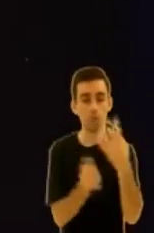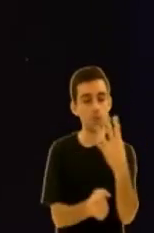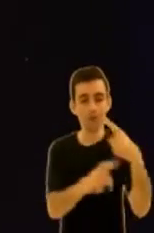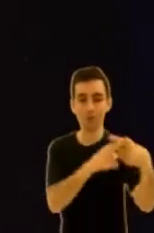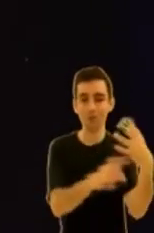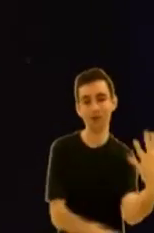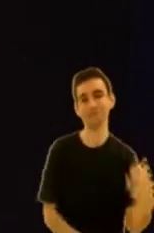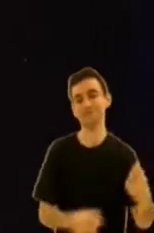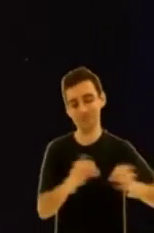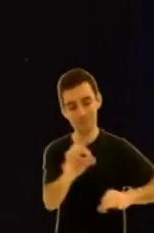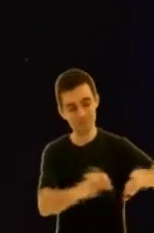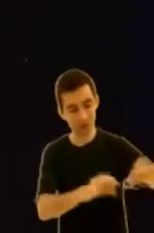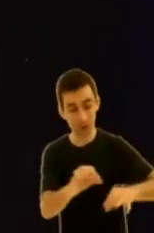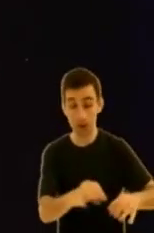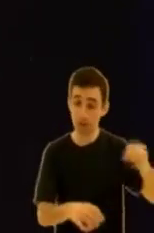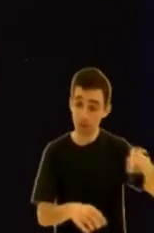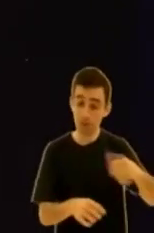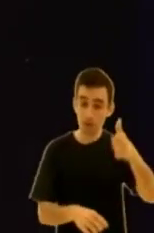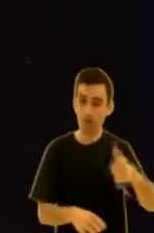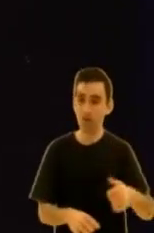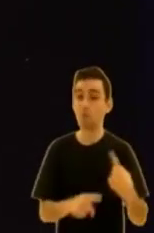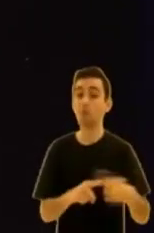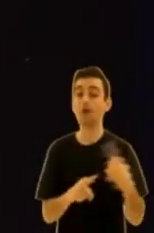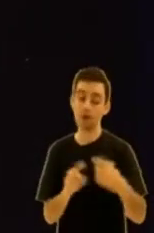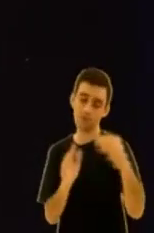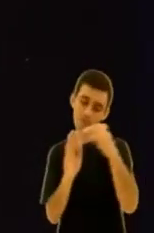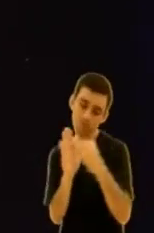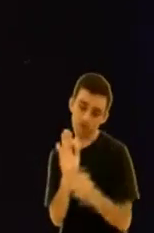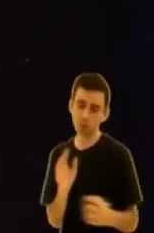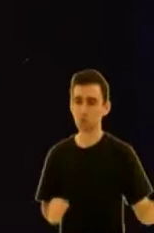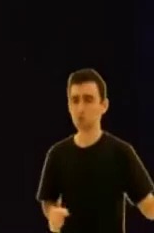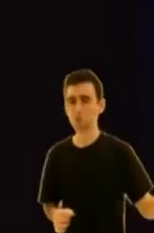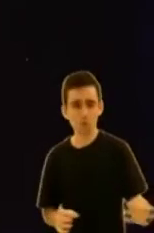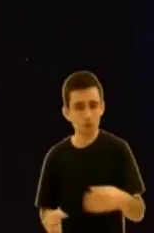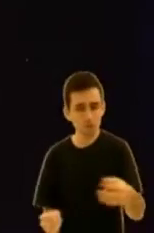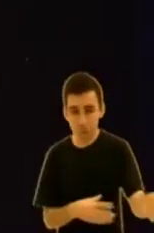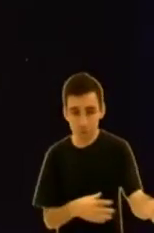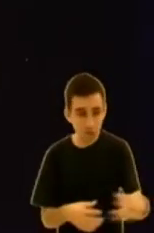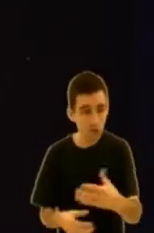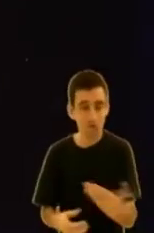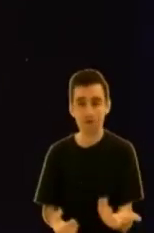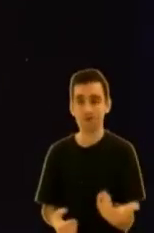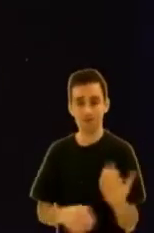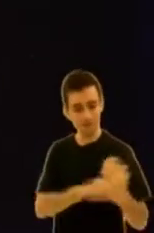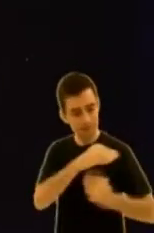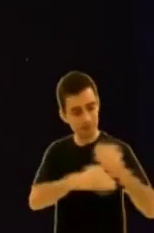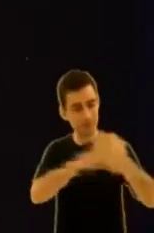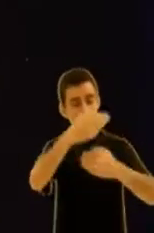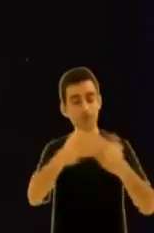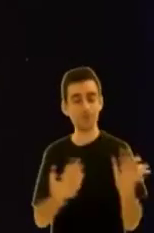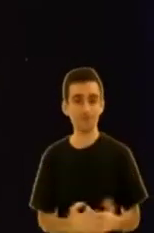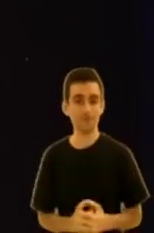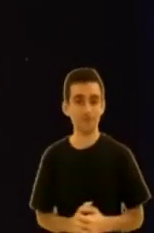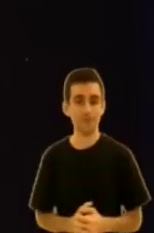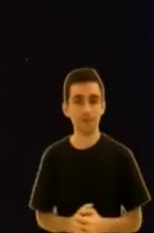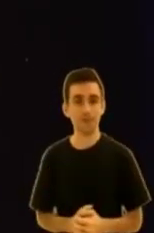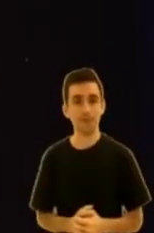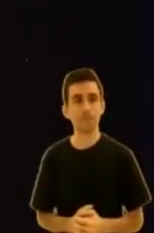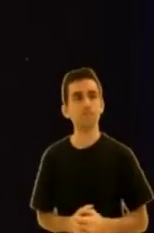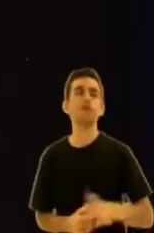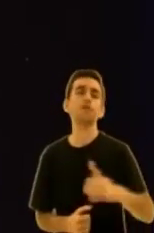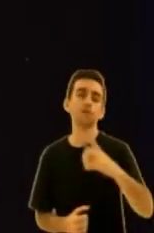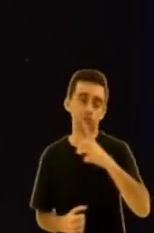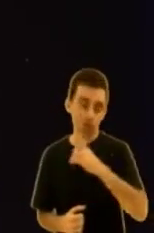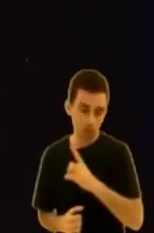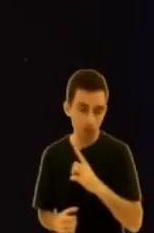foi com o desenvolvimento da metodologia inovadora das creches. E aqui eu quero me ater um pouco. É a